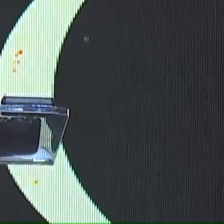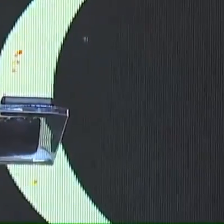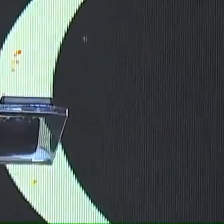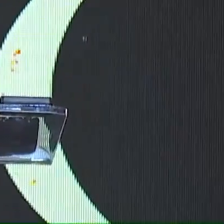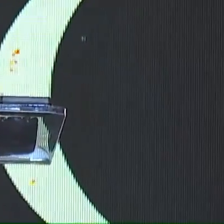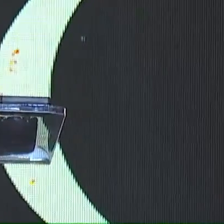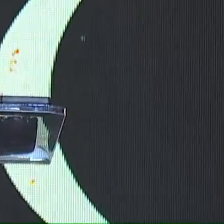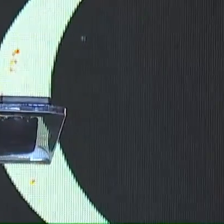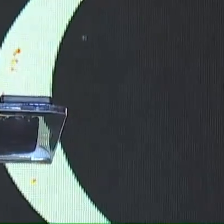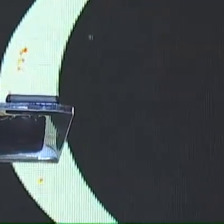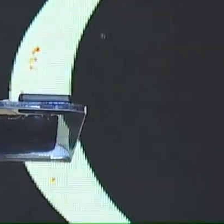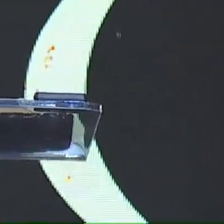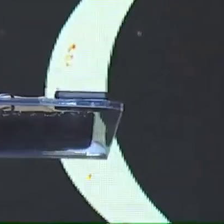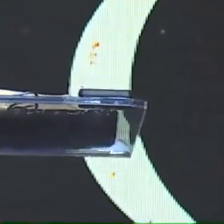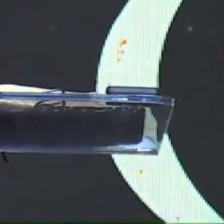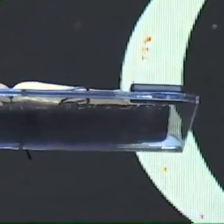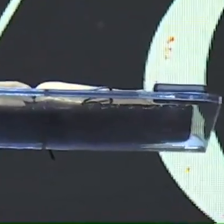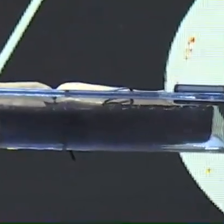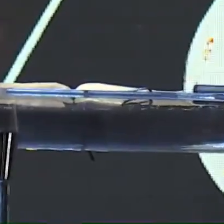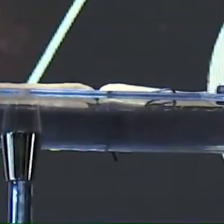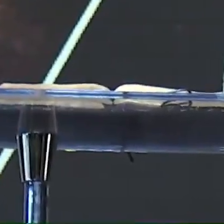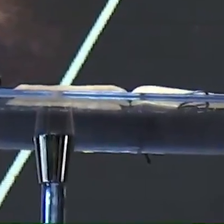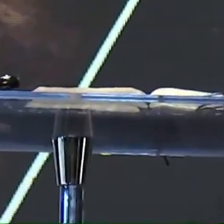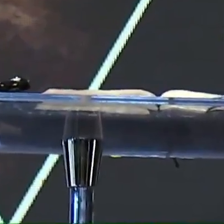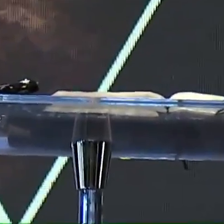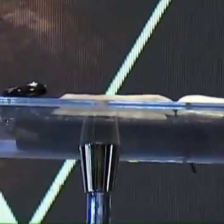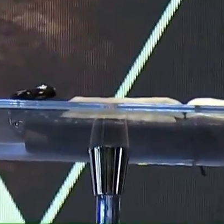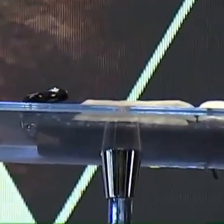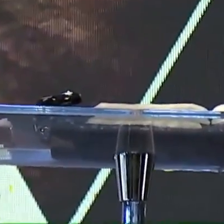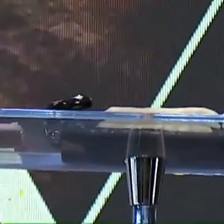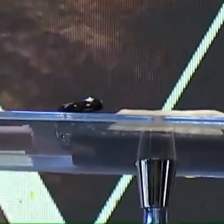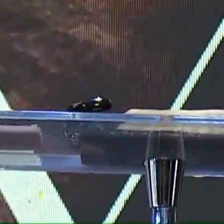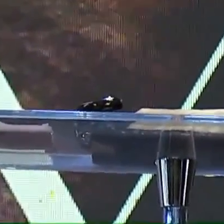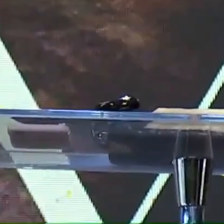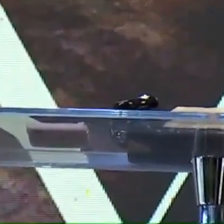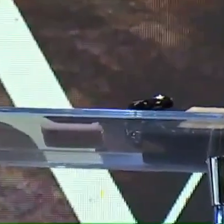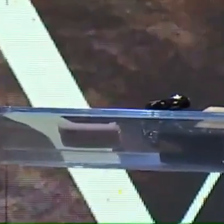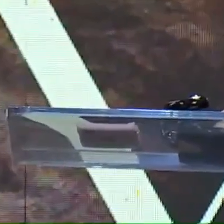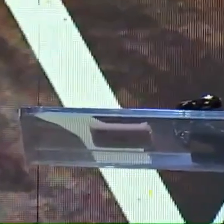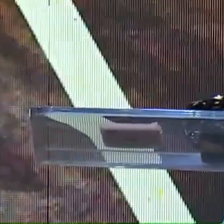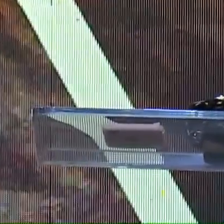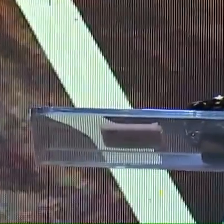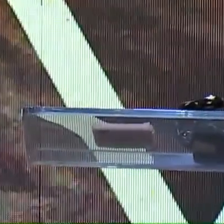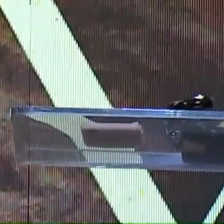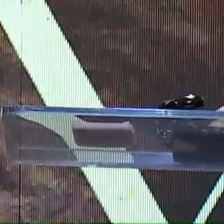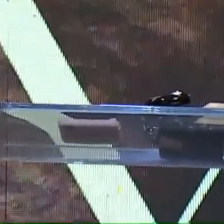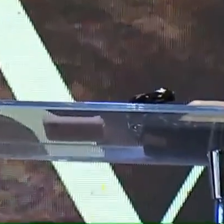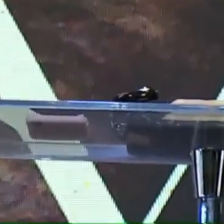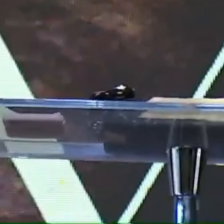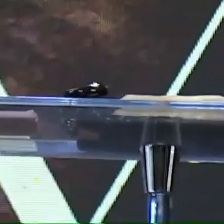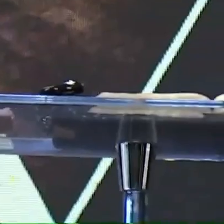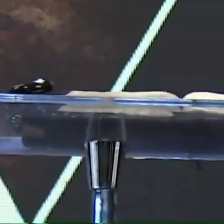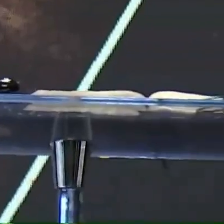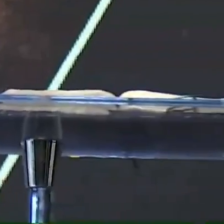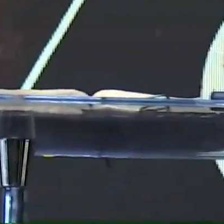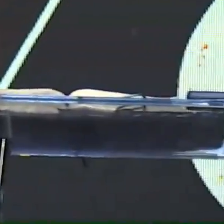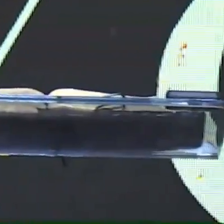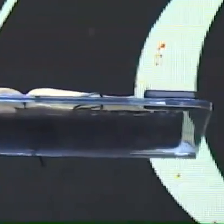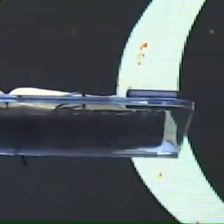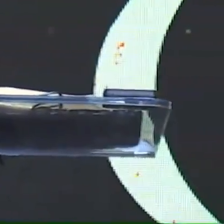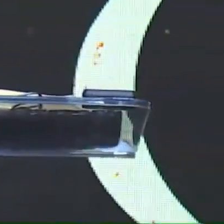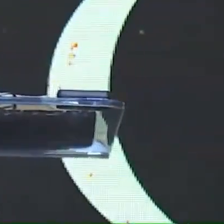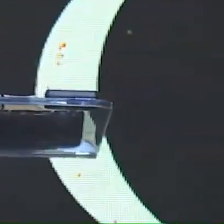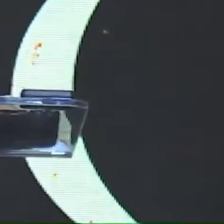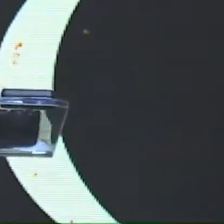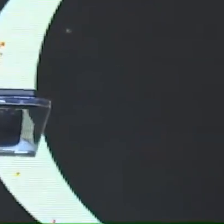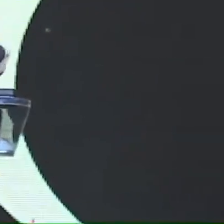Davi. Davi foi um homem que esteve aberto, um menino no início, que esteve aberto a viver o novo de Deus.